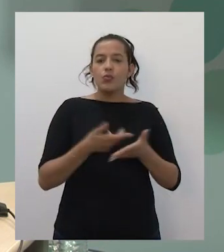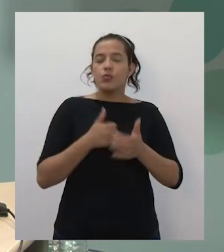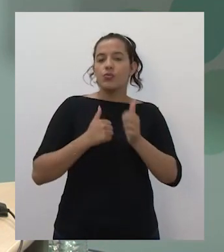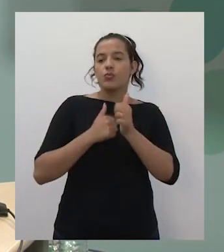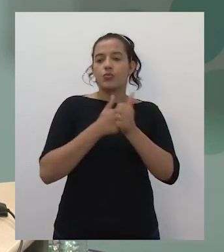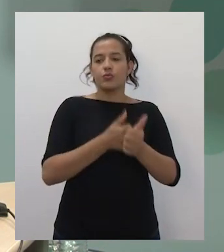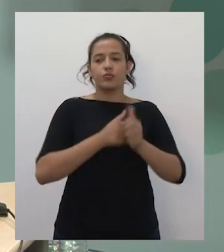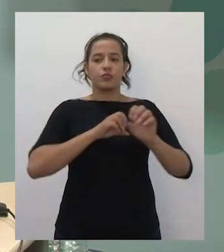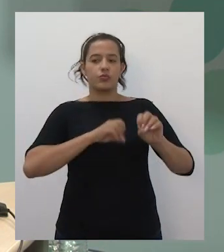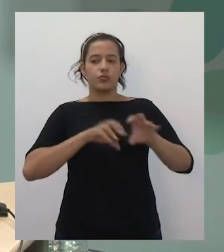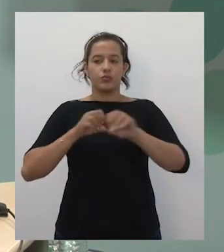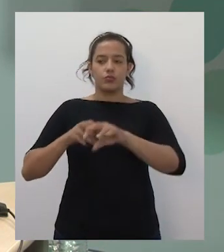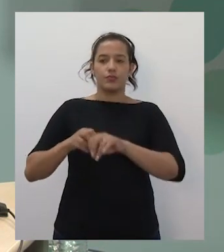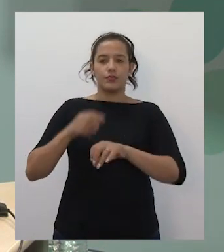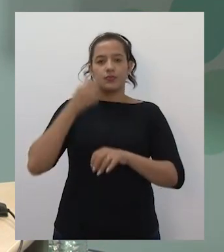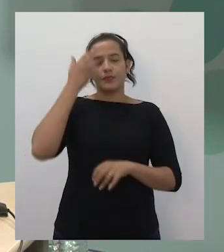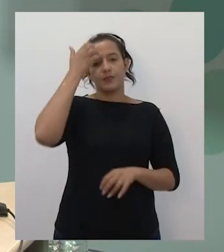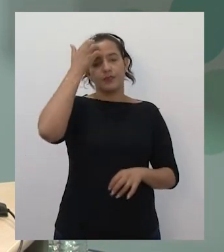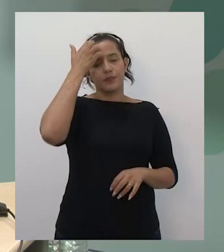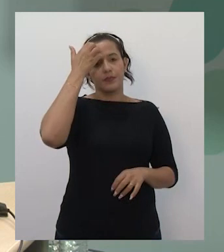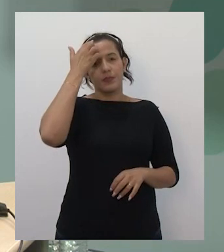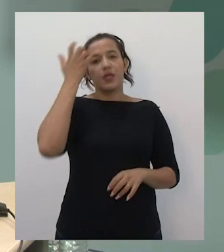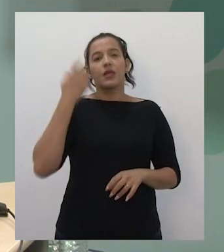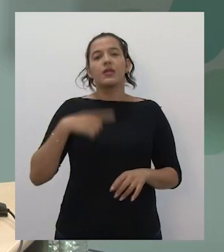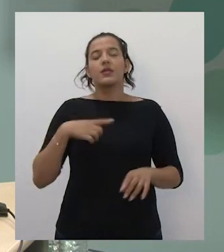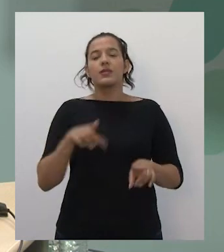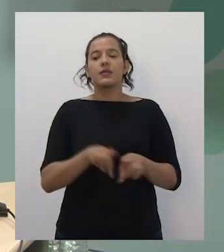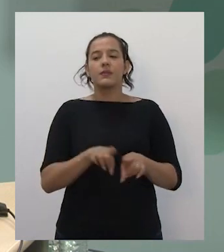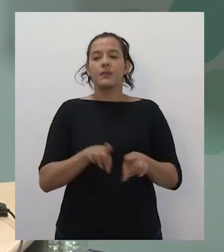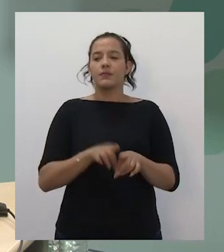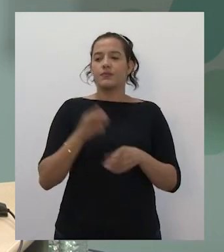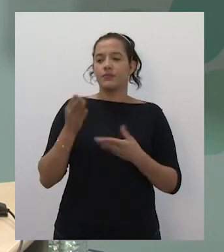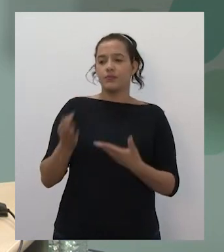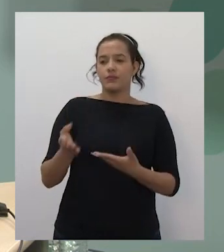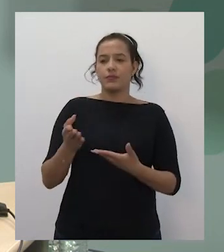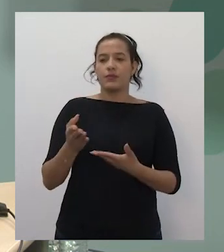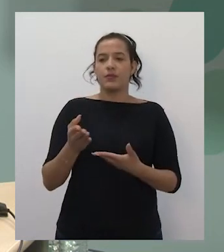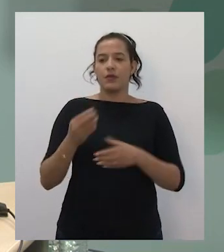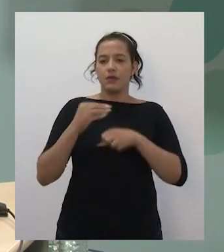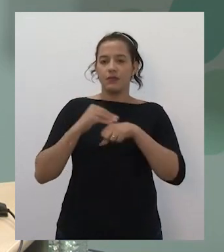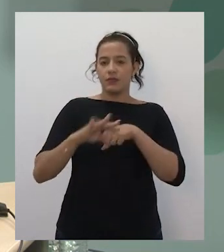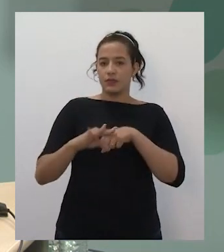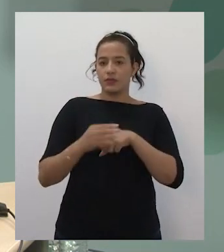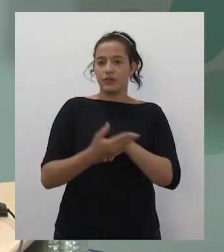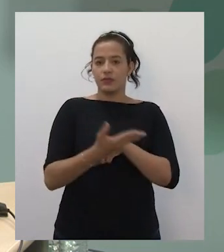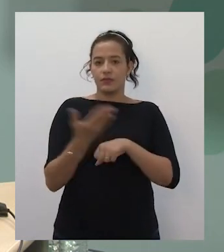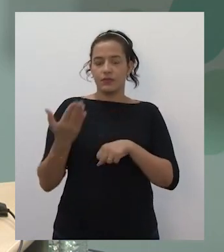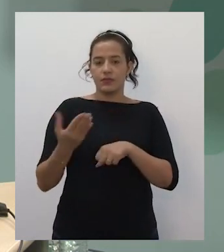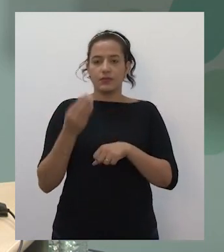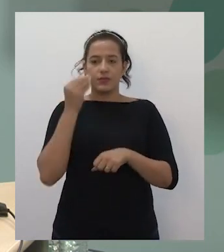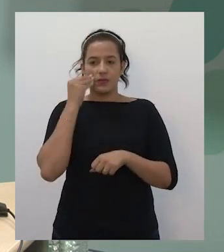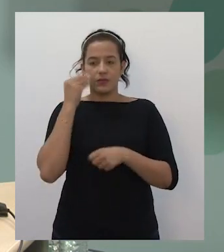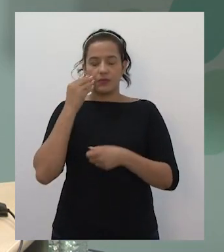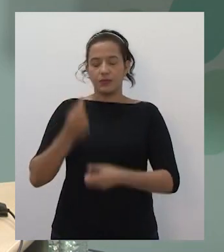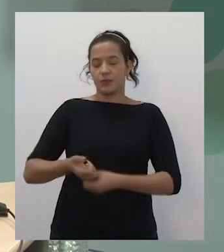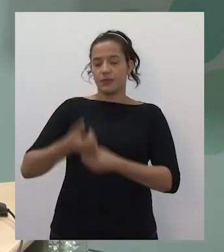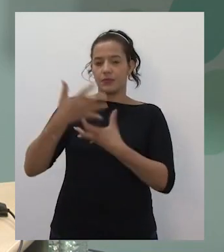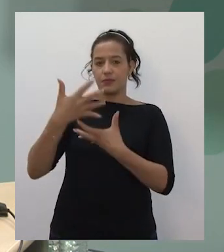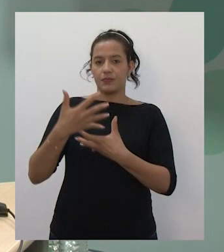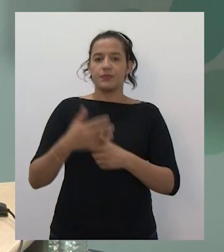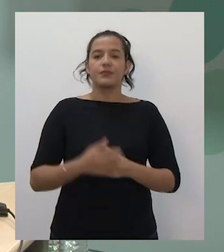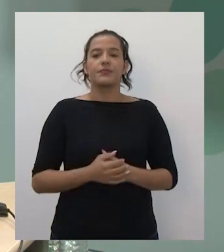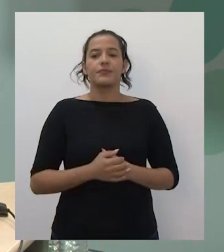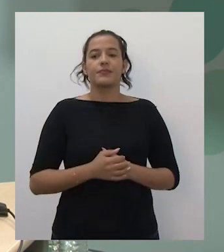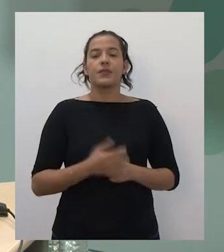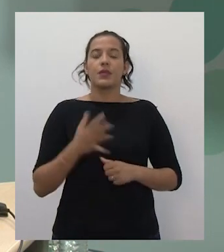da educação, então aproveito também para deixar aqui com a Maria Fernanda, né, um recadinho para que vocês também tragam contribuições para o chat, tá?